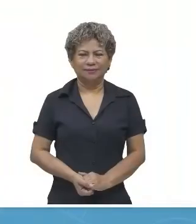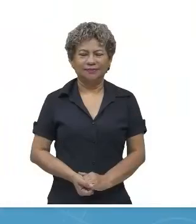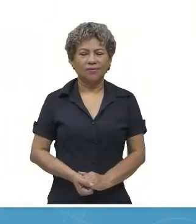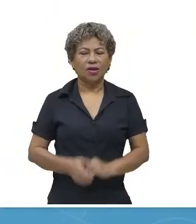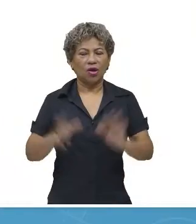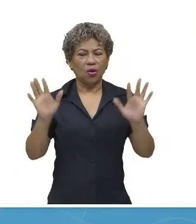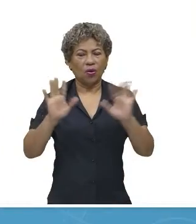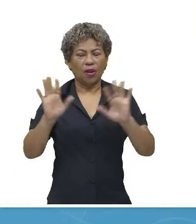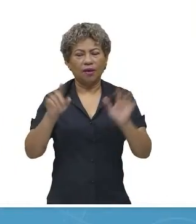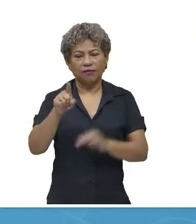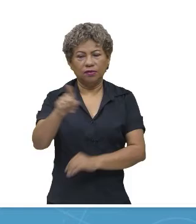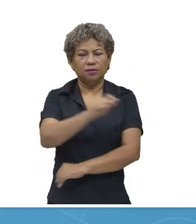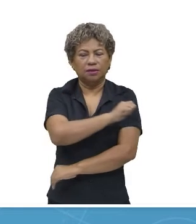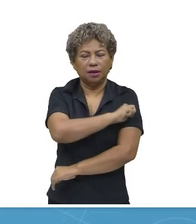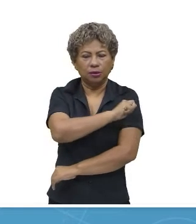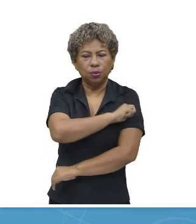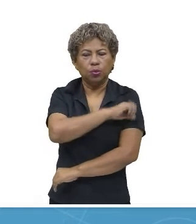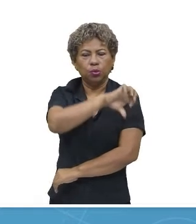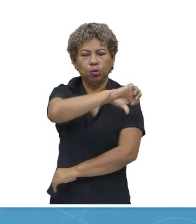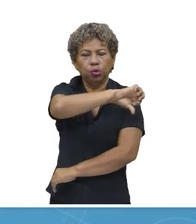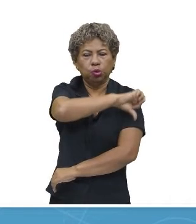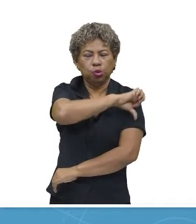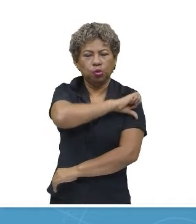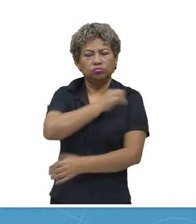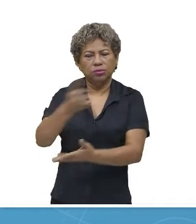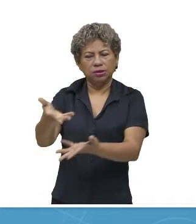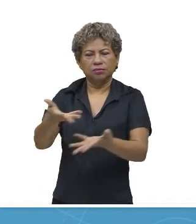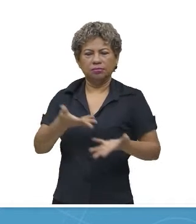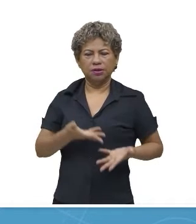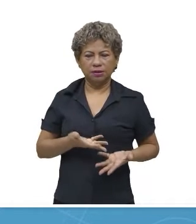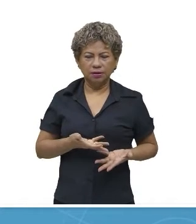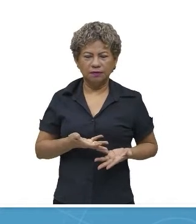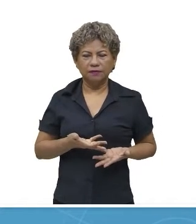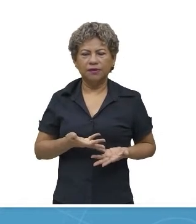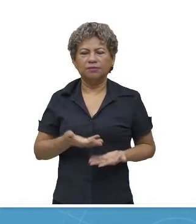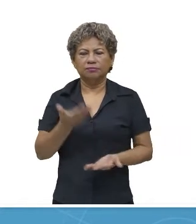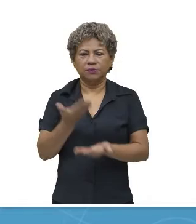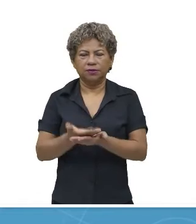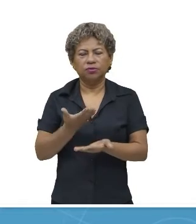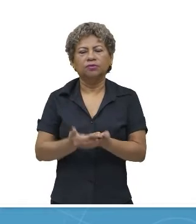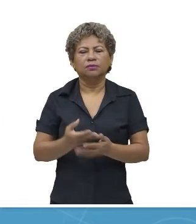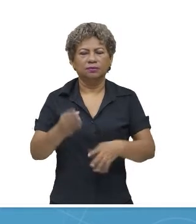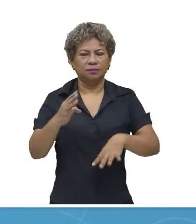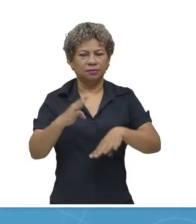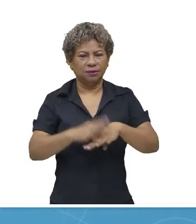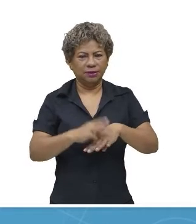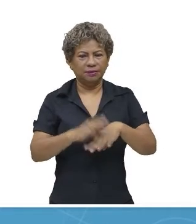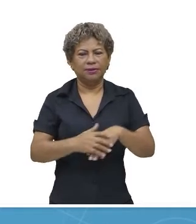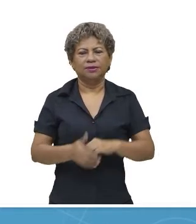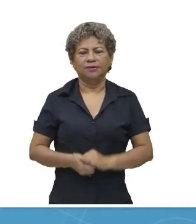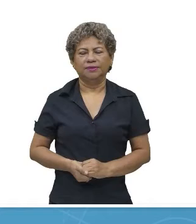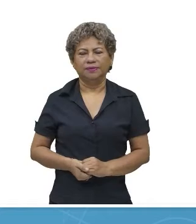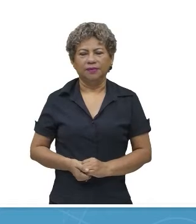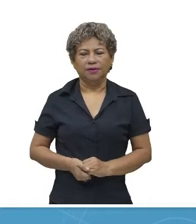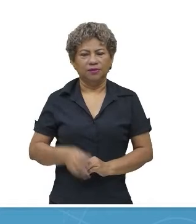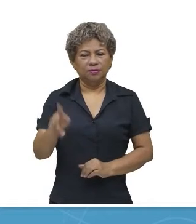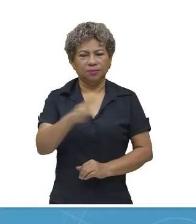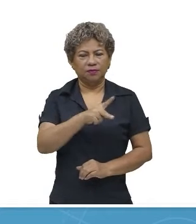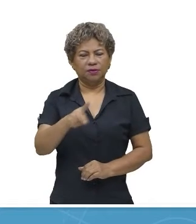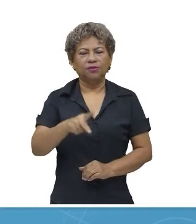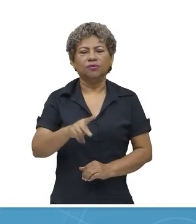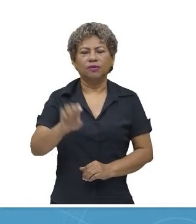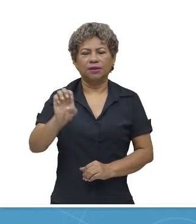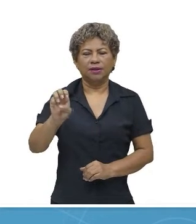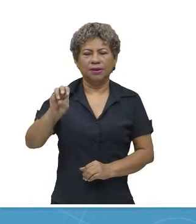Olá, você é aluno do 9º ano, seja bem-vindo a mais uma aula do nosso Aula em Casa. Eu sou a professora Manuela,